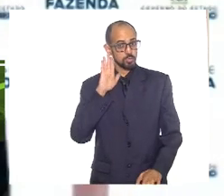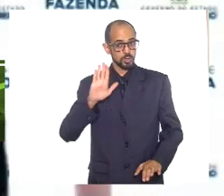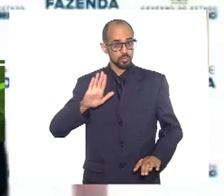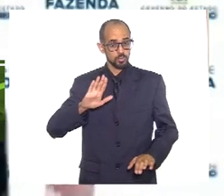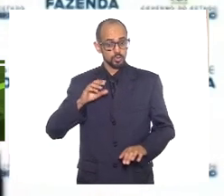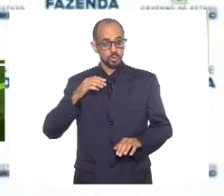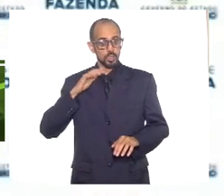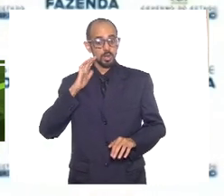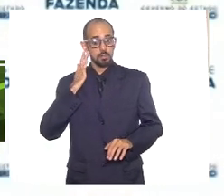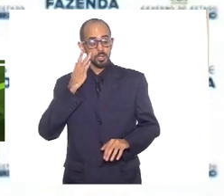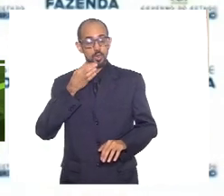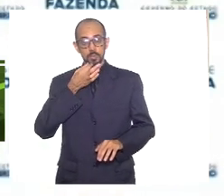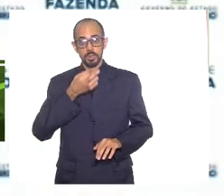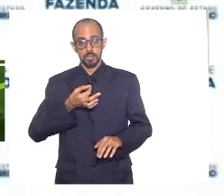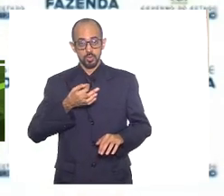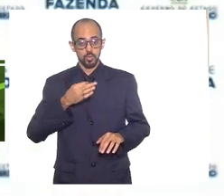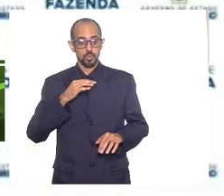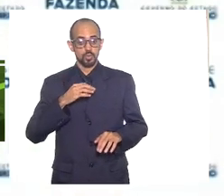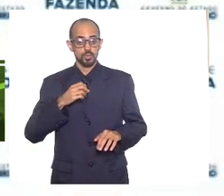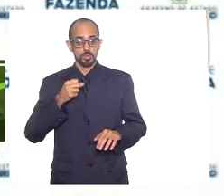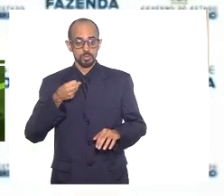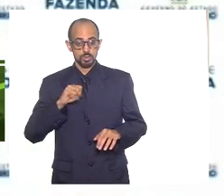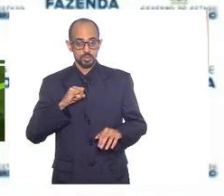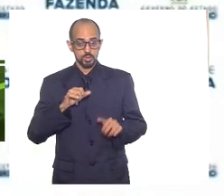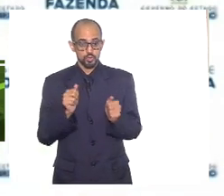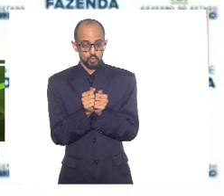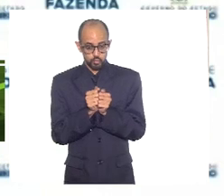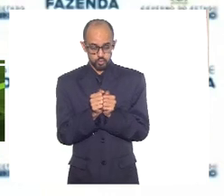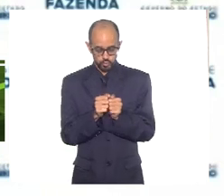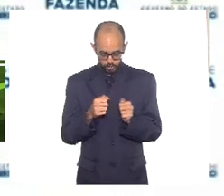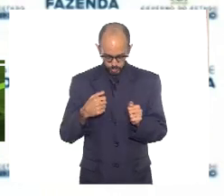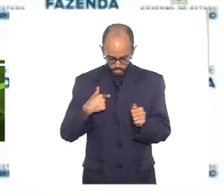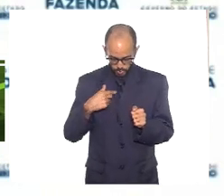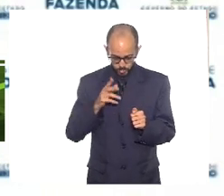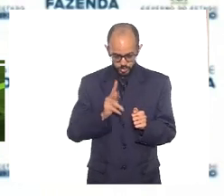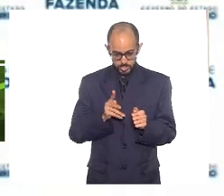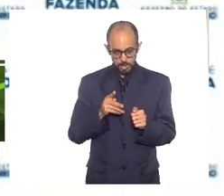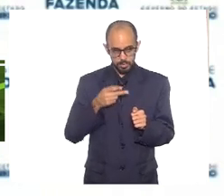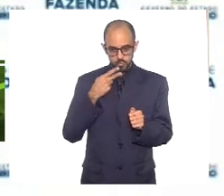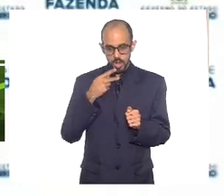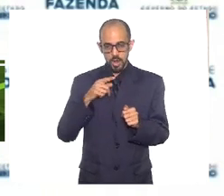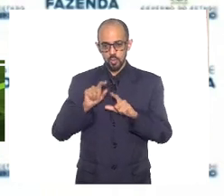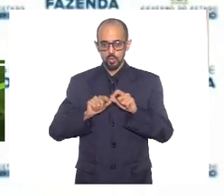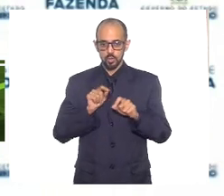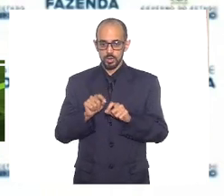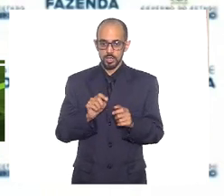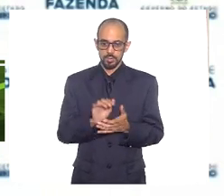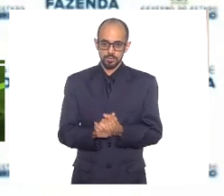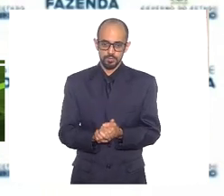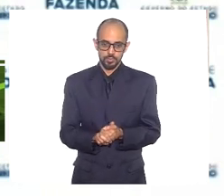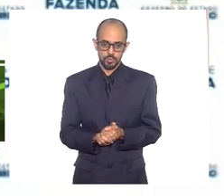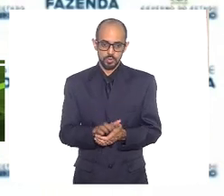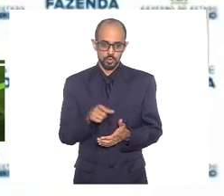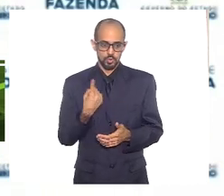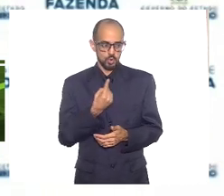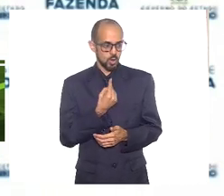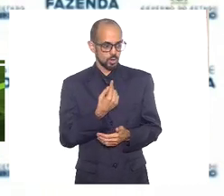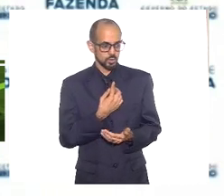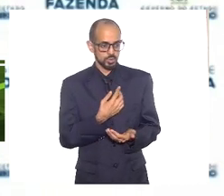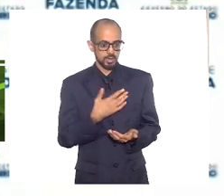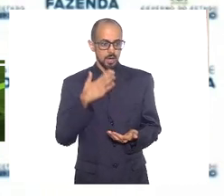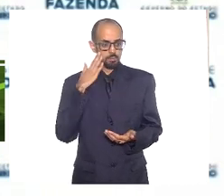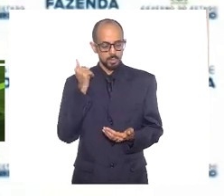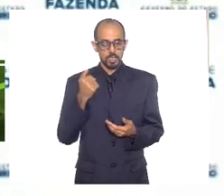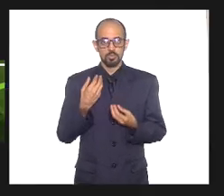aquela história, né? Acho que eu sempre brincava dizendo que a gente se conhece bem, né? Como é que